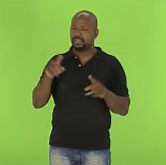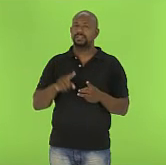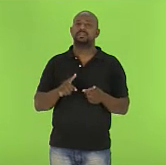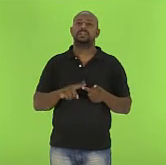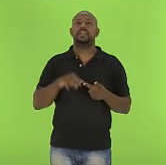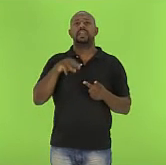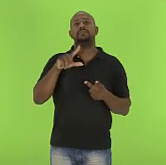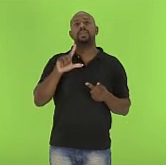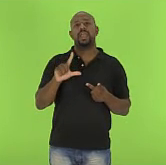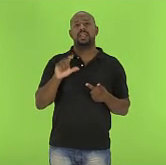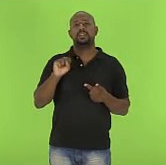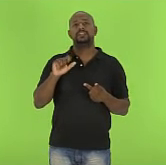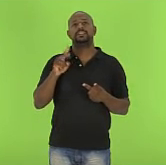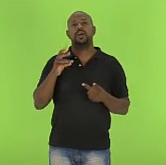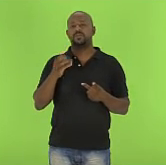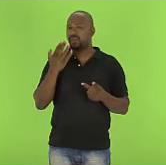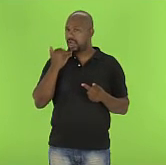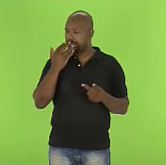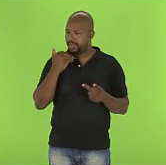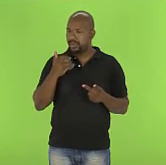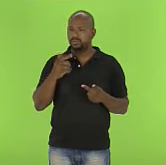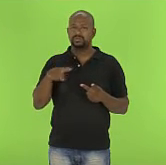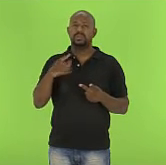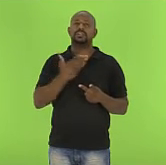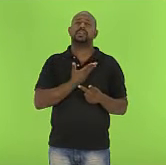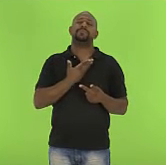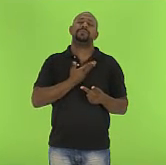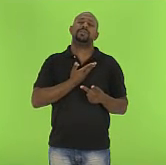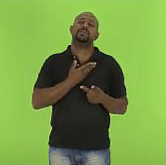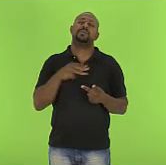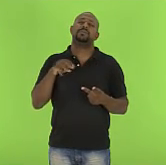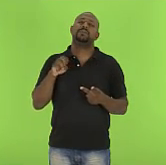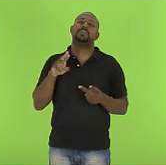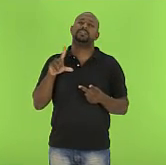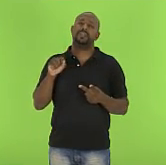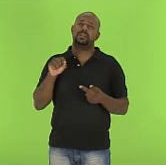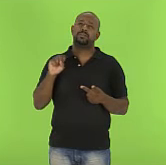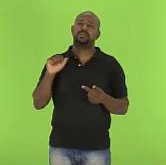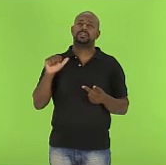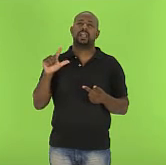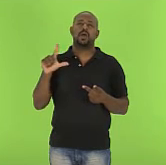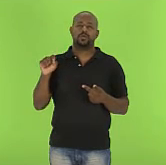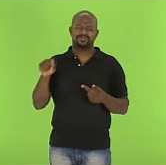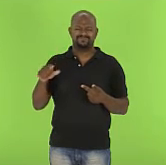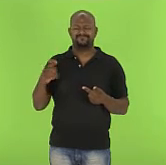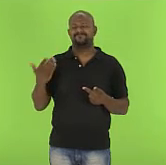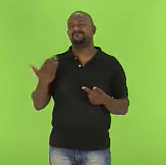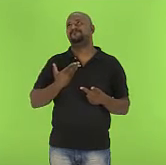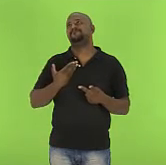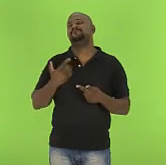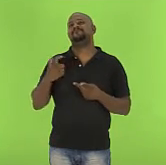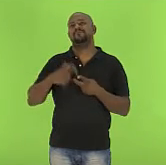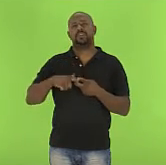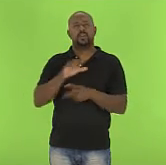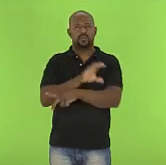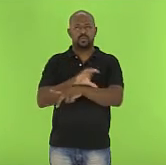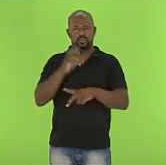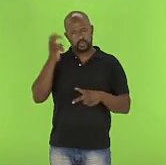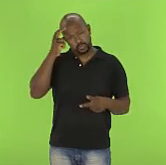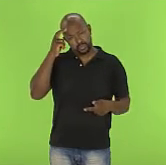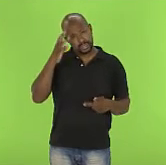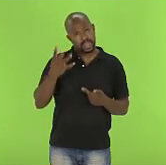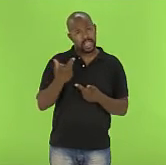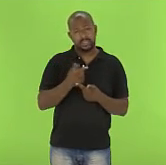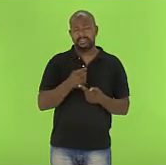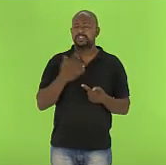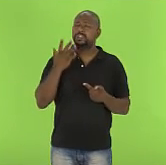site. ML Salvio Alimentos, do nosso amigo Marcelo Salvio, que é um grande parceiro da cultura, da